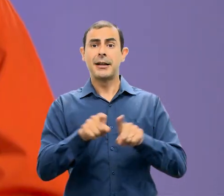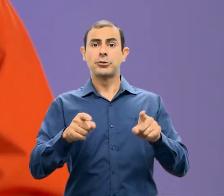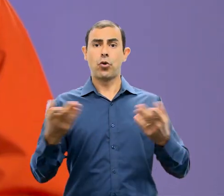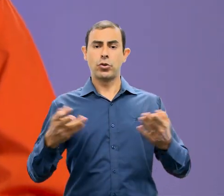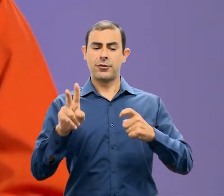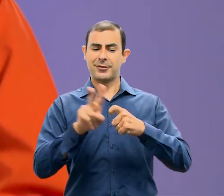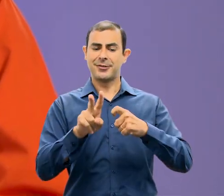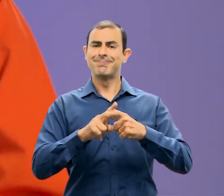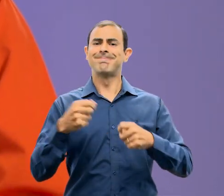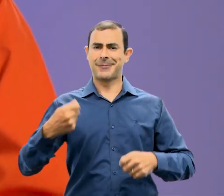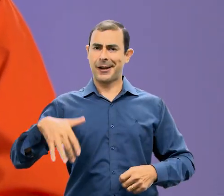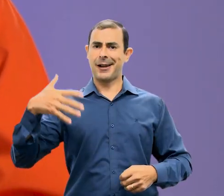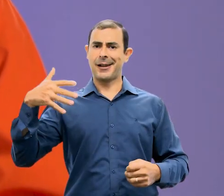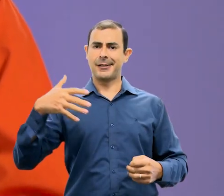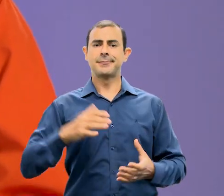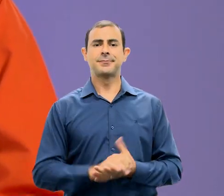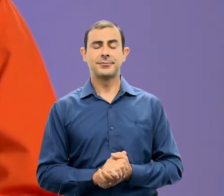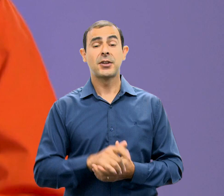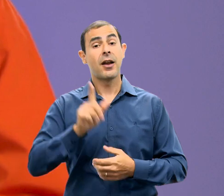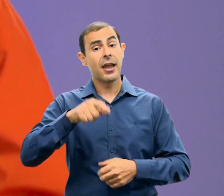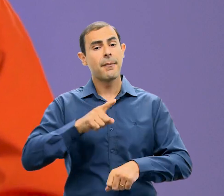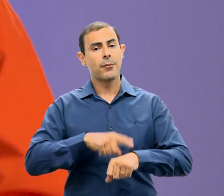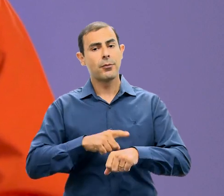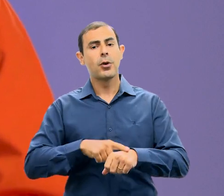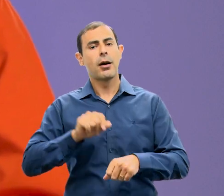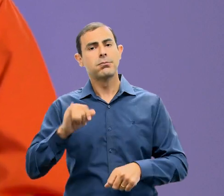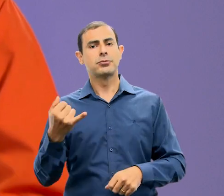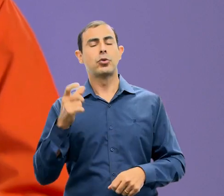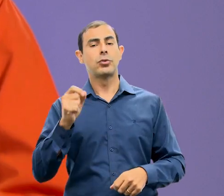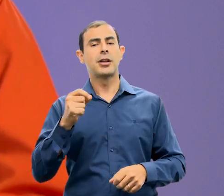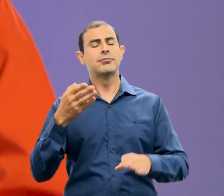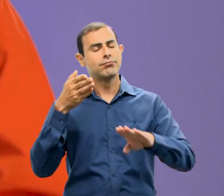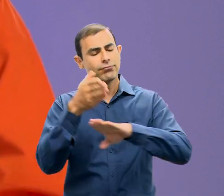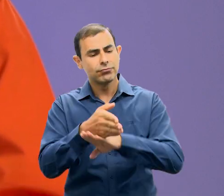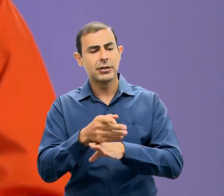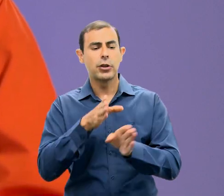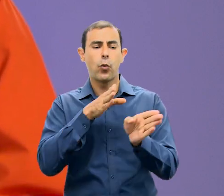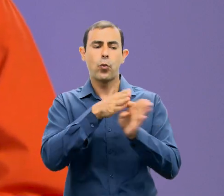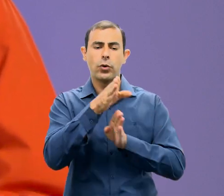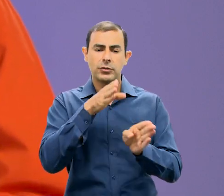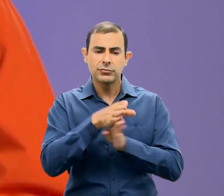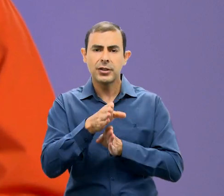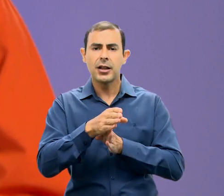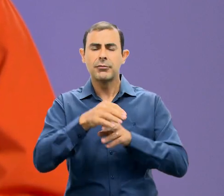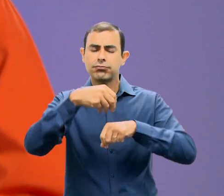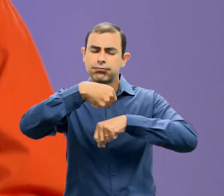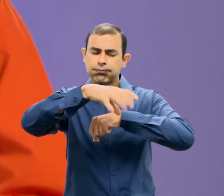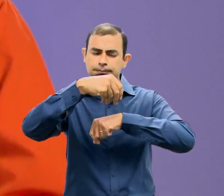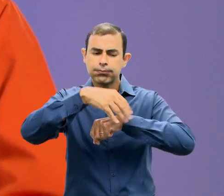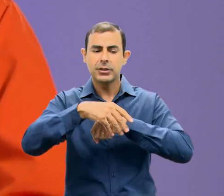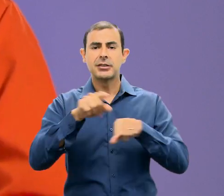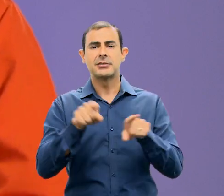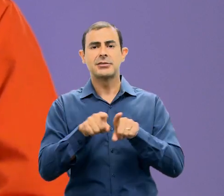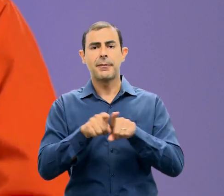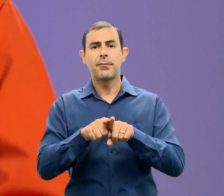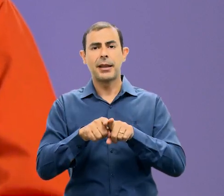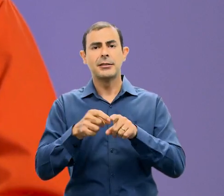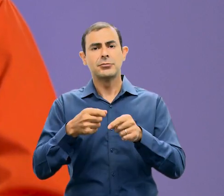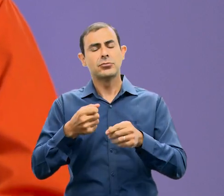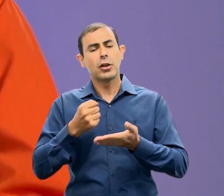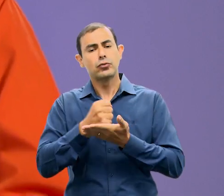tem que ver isso também. Então é uma oportunidade da gente levar um pouco de informação, um pouco de conhecimento e uma colaboração. A gente faz uma aplicação